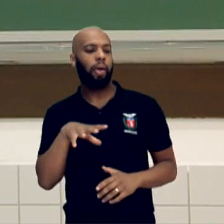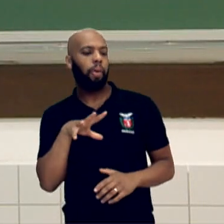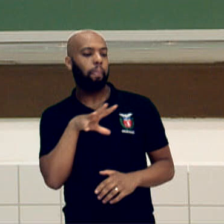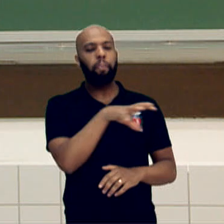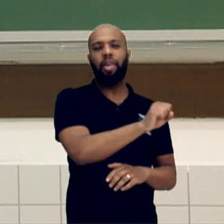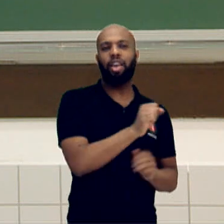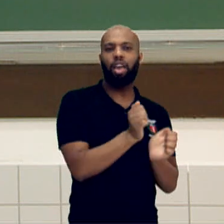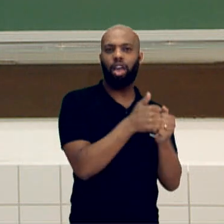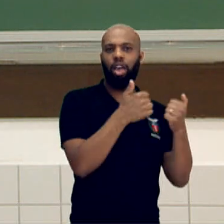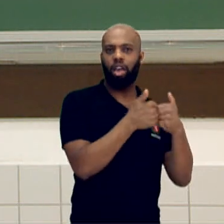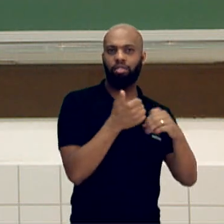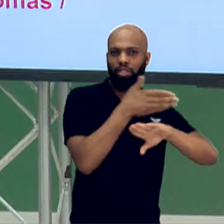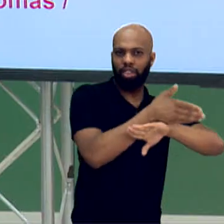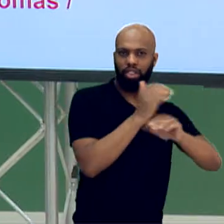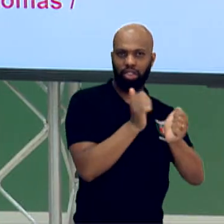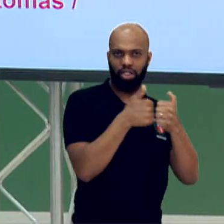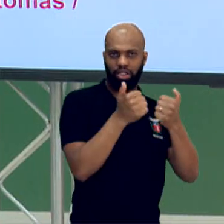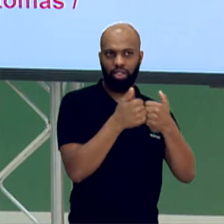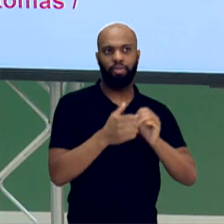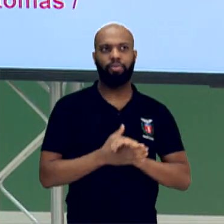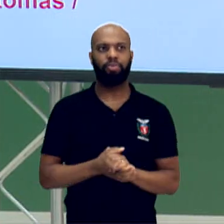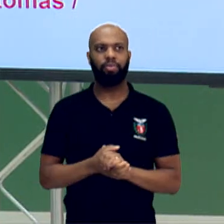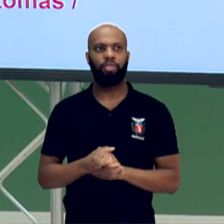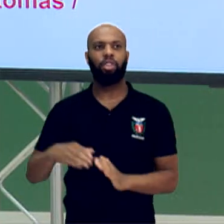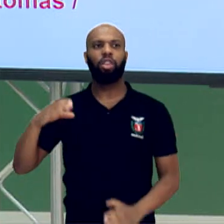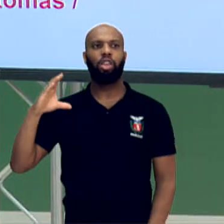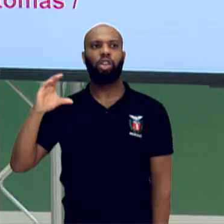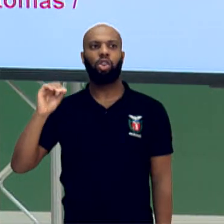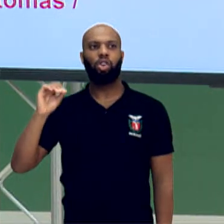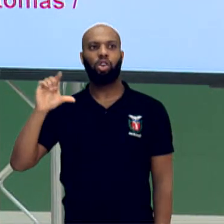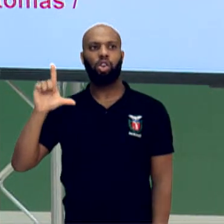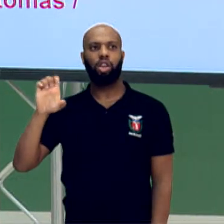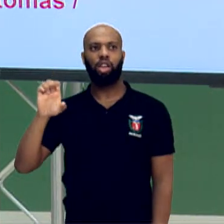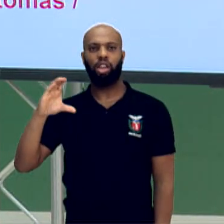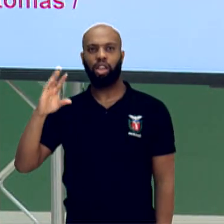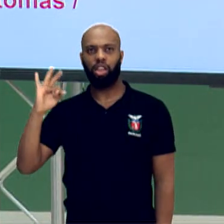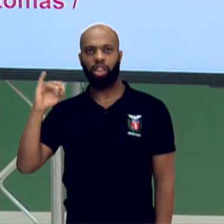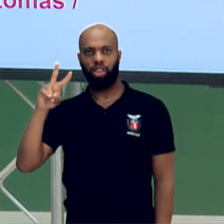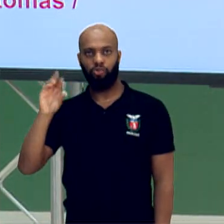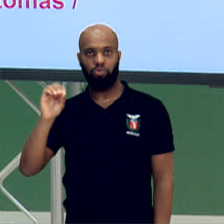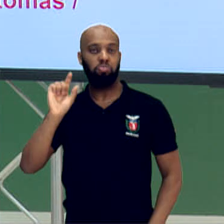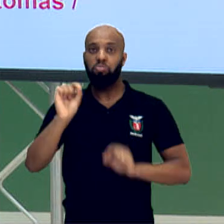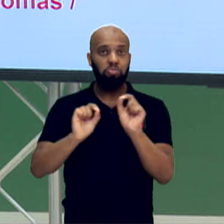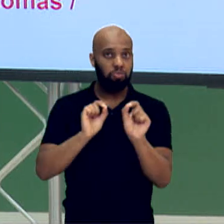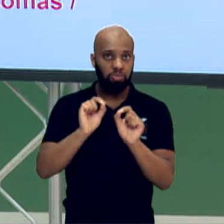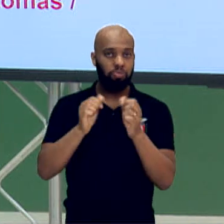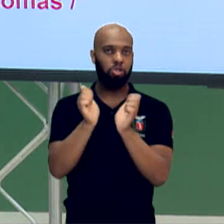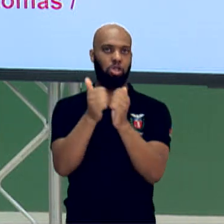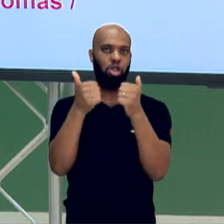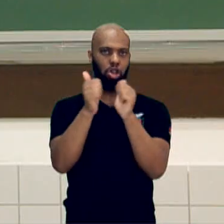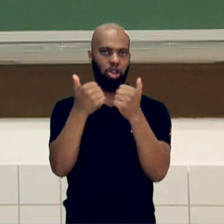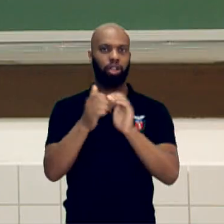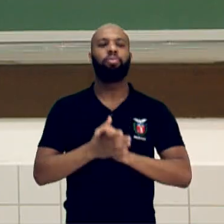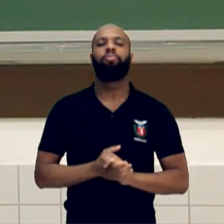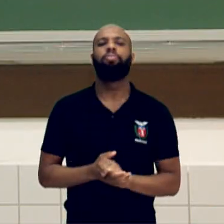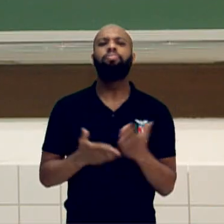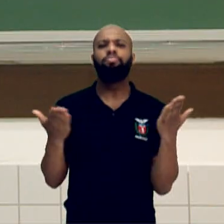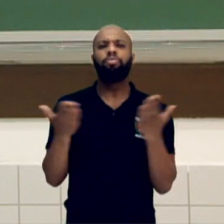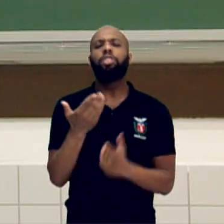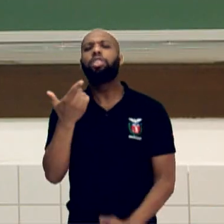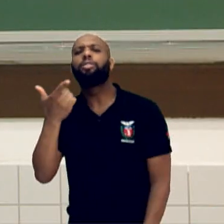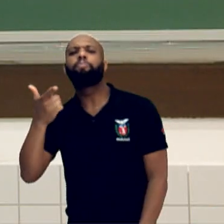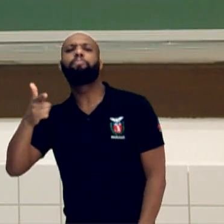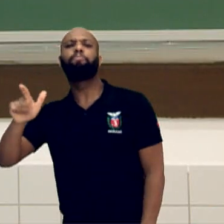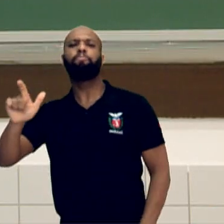ônibus, Tomás, el coletivo. E a palavra coletivo, o ônibus, certinho? Vamos à próxima reflexão